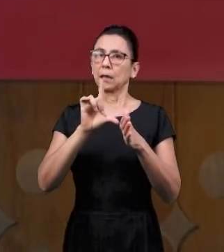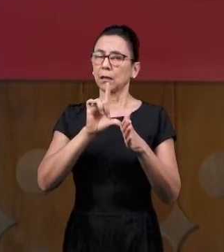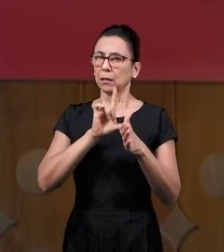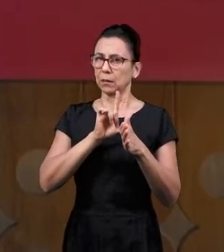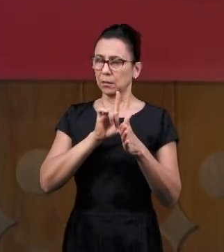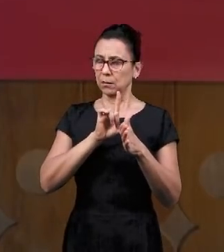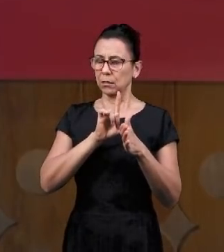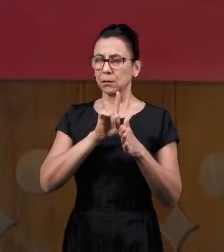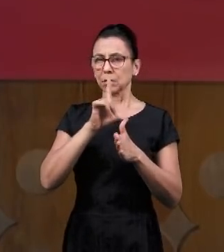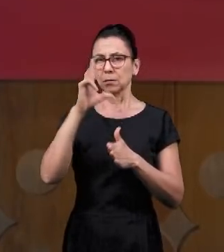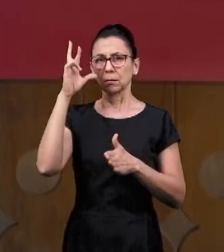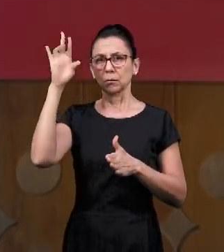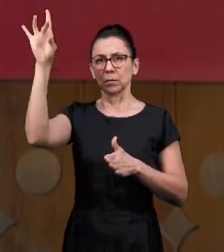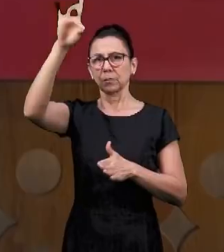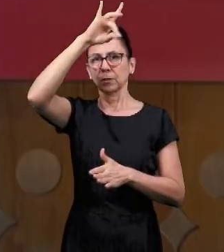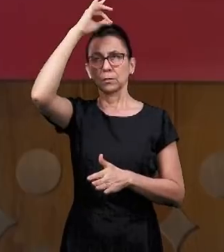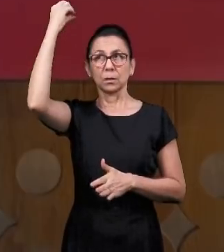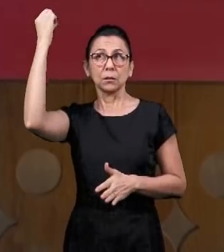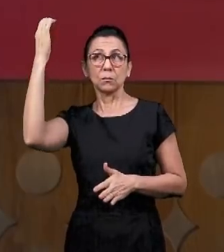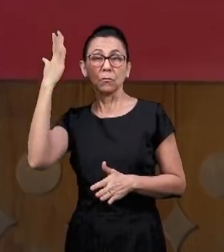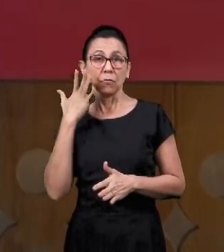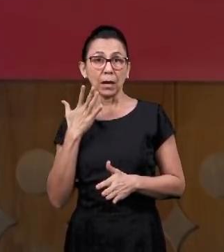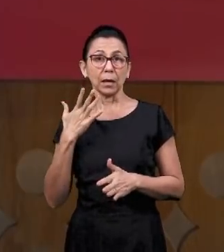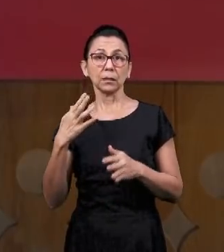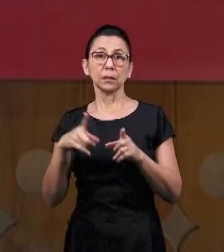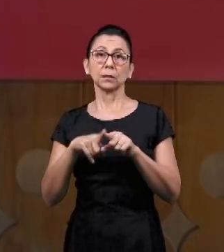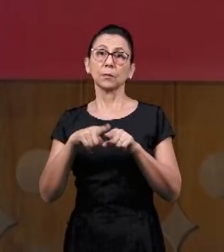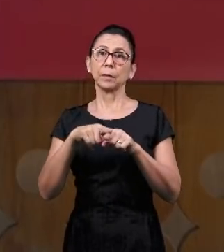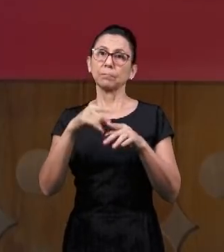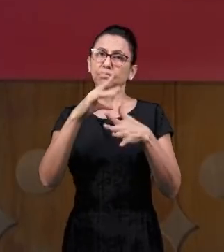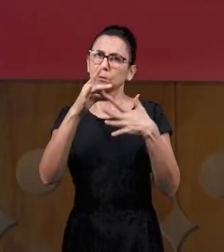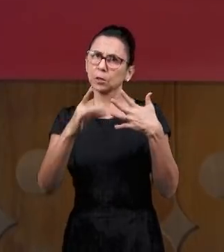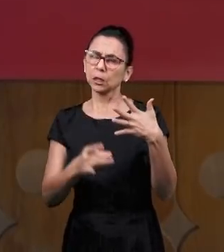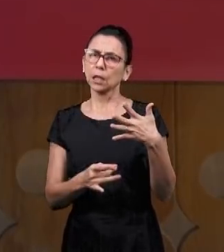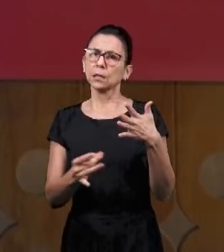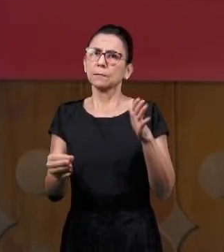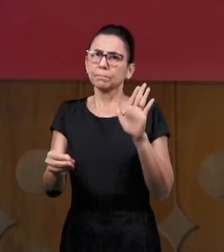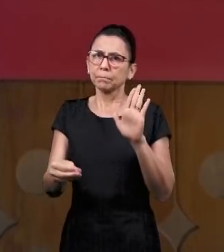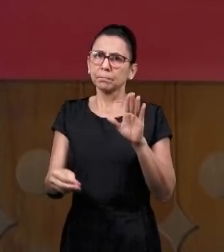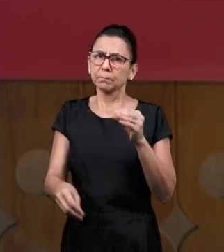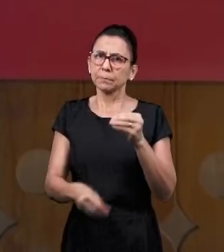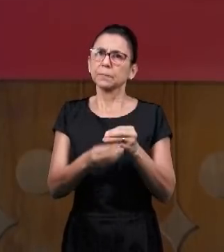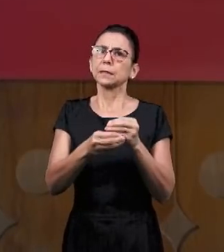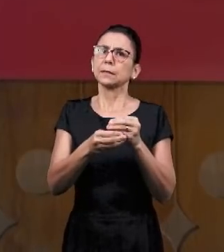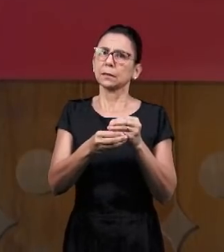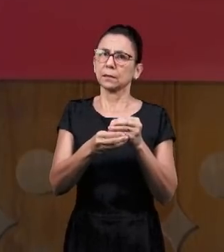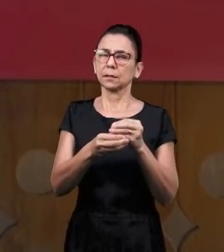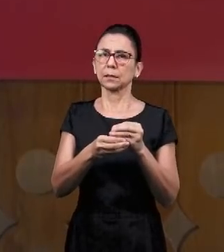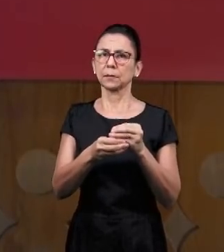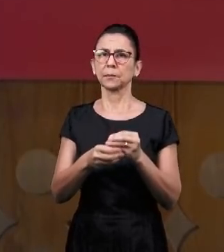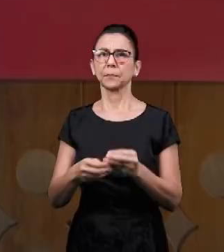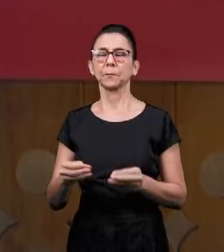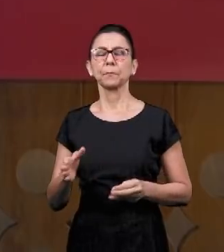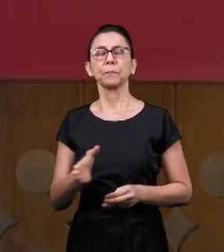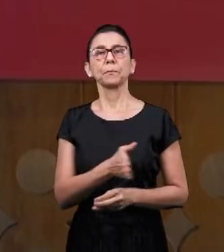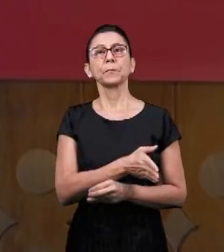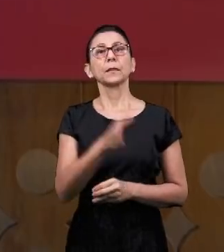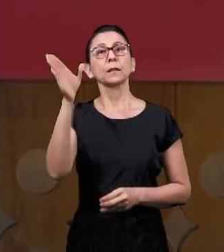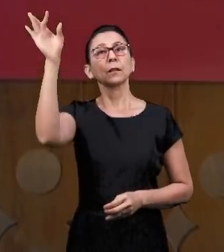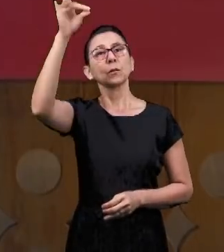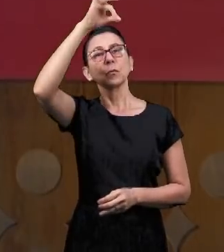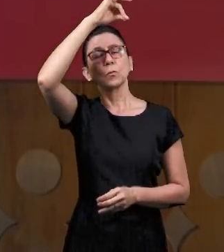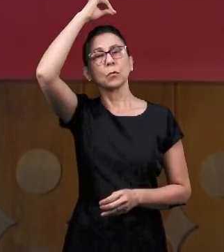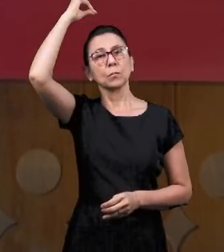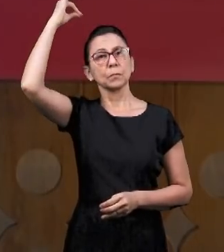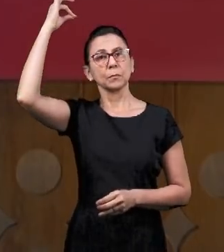às vezes até com retoques. Então a frase que eu quero repetir aqui é o seguinte: o Espírito Santo não